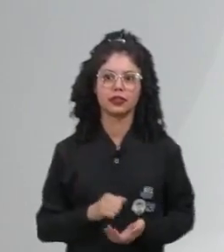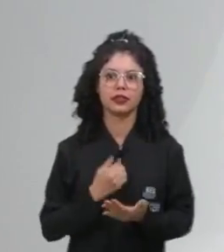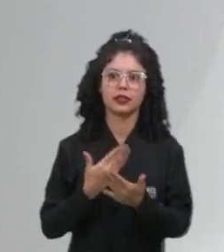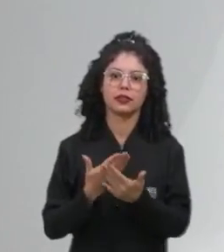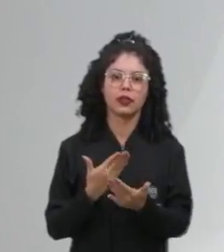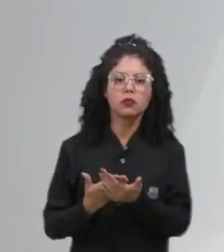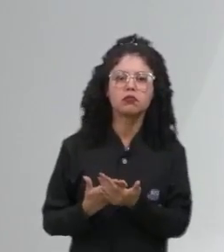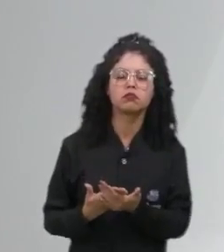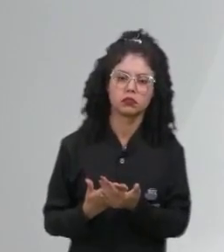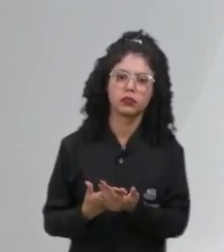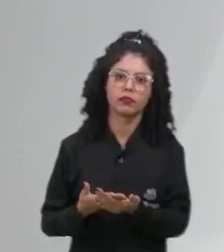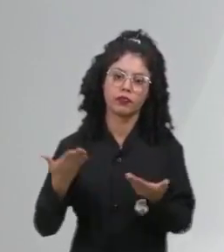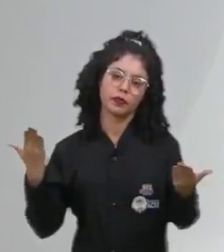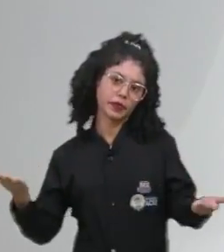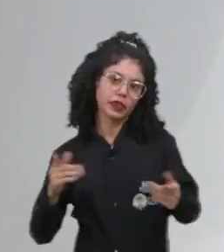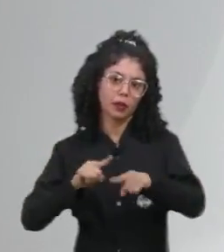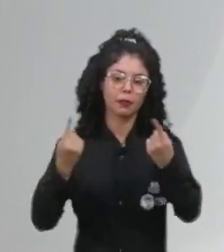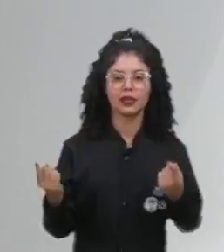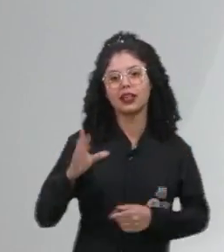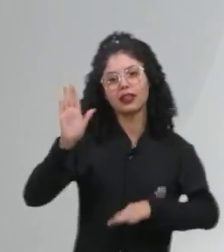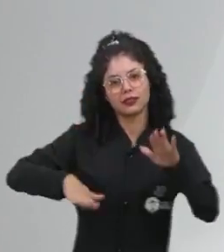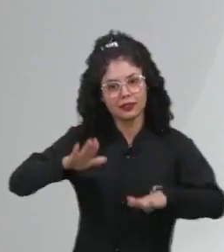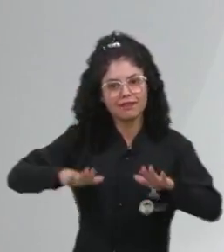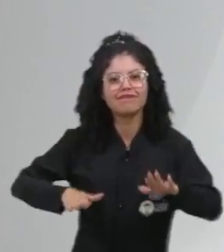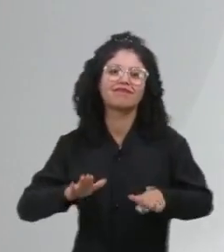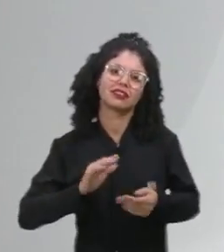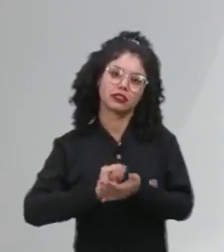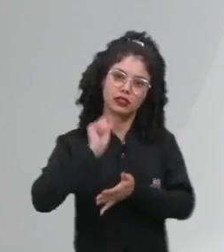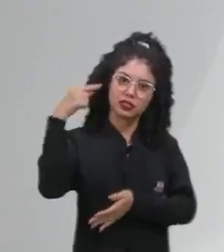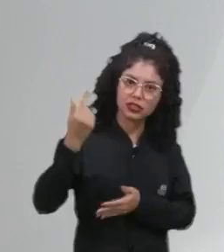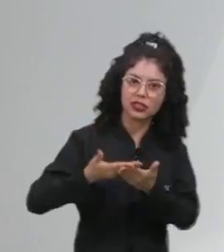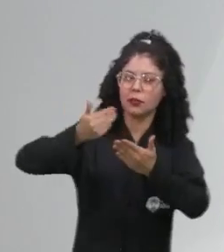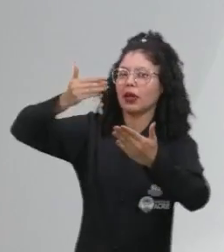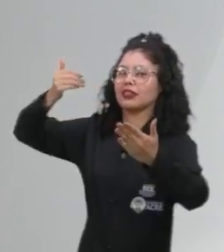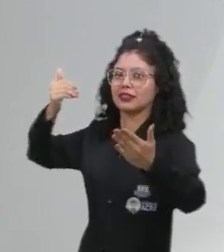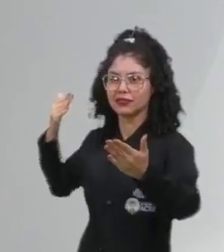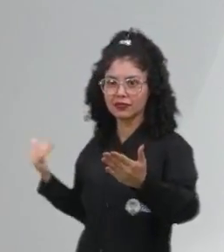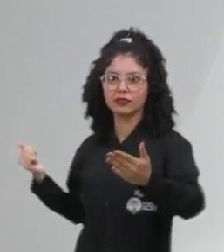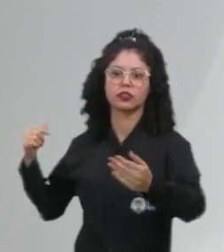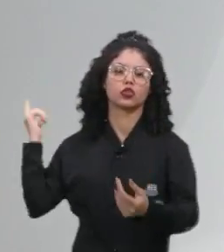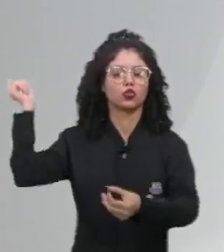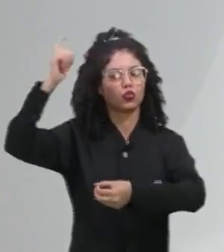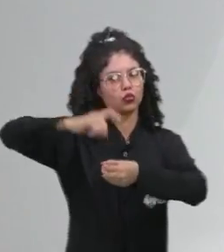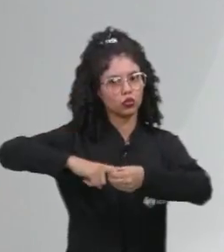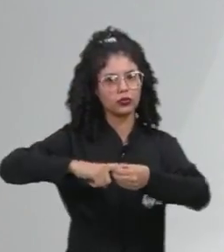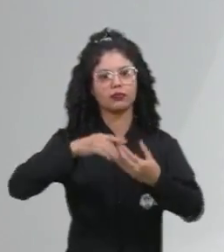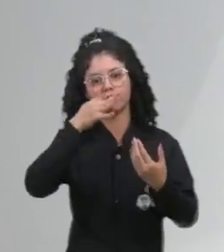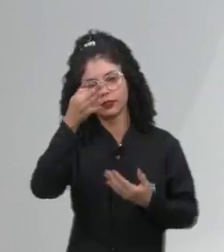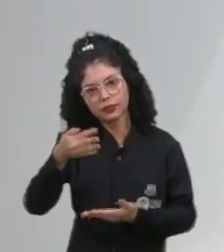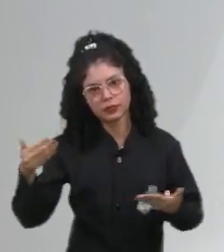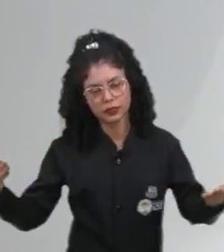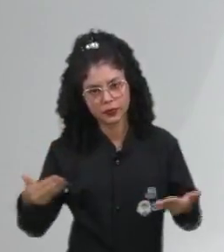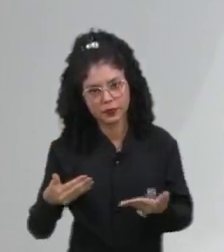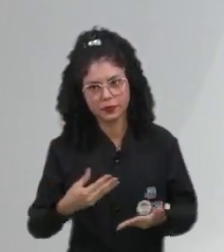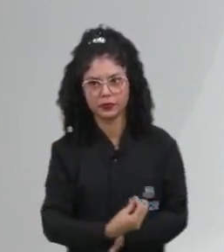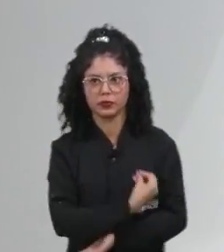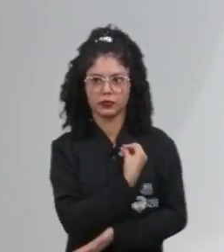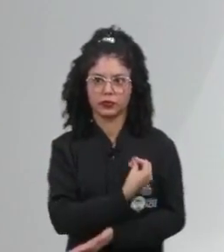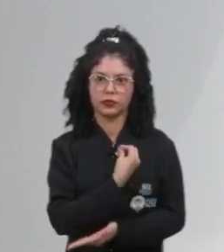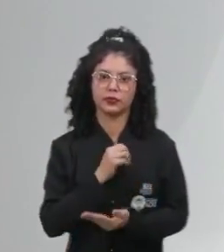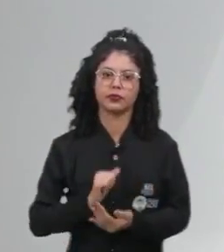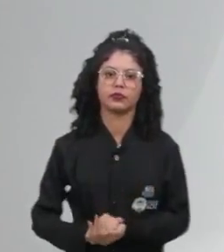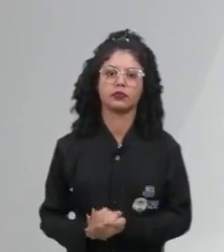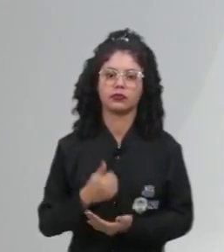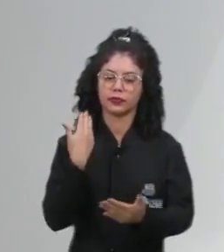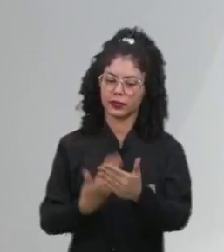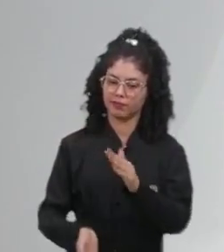estudar vai se dedicar aos estudos porém muitas das vezes né aquilo que ele negligenciou no passado ele não retoma no futuro né Não ele não compensa o